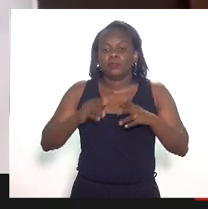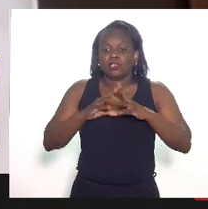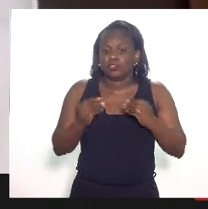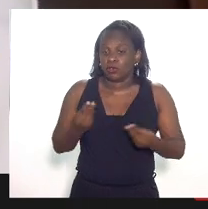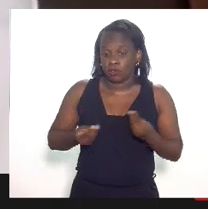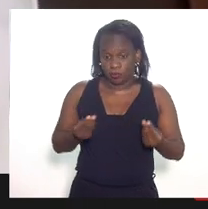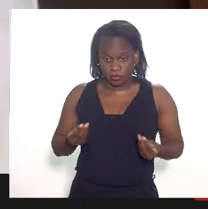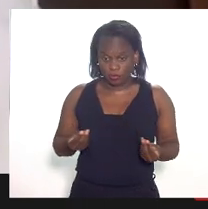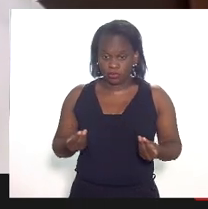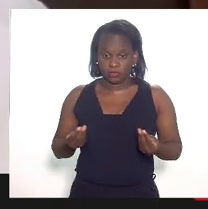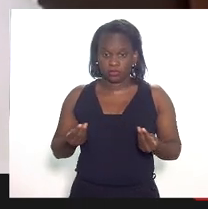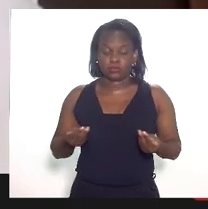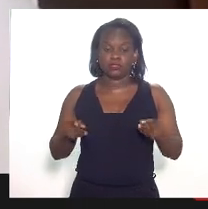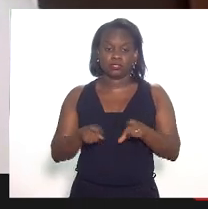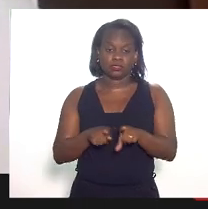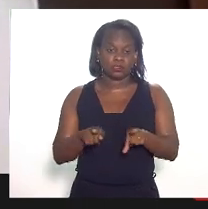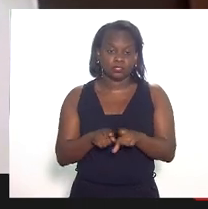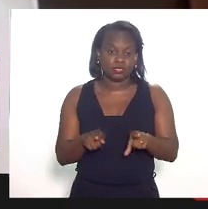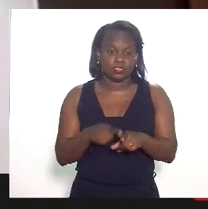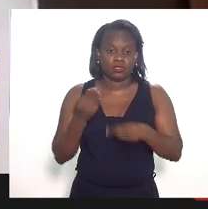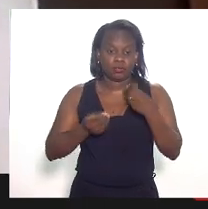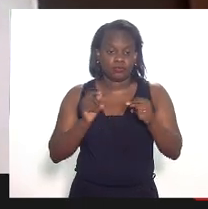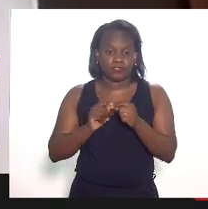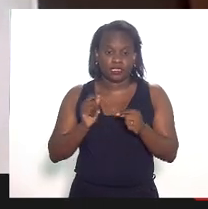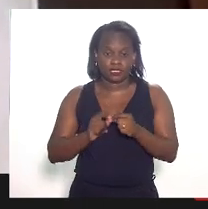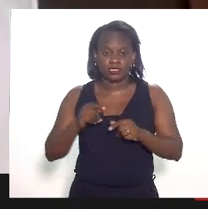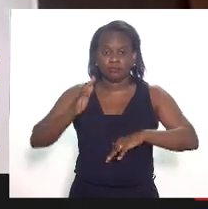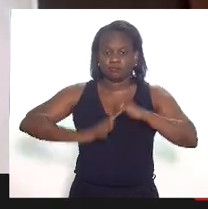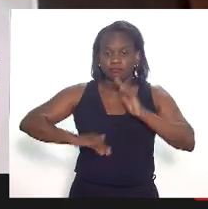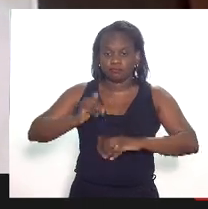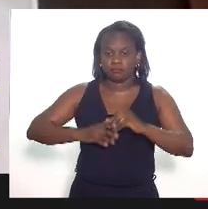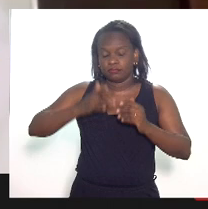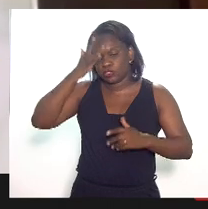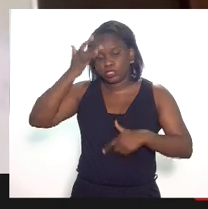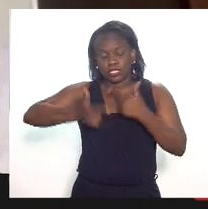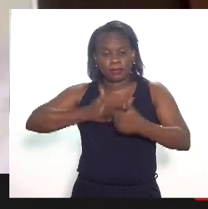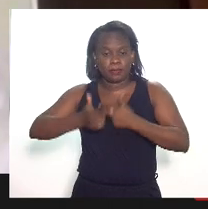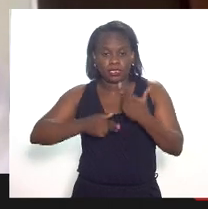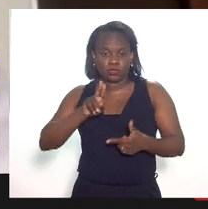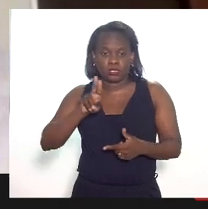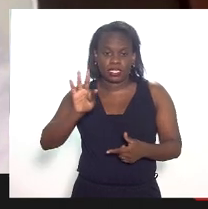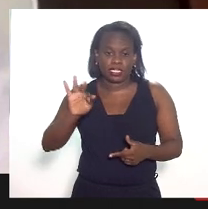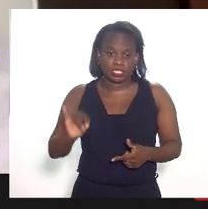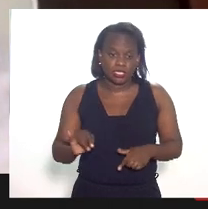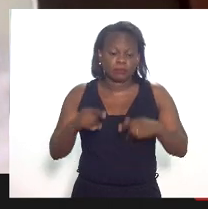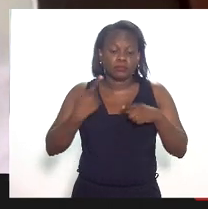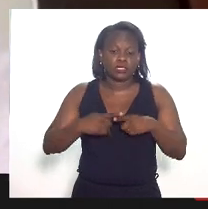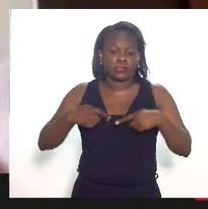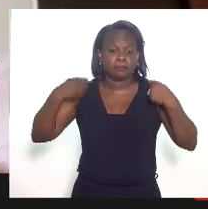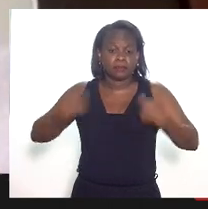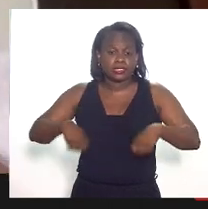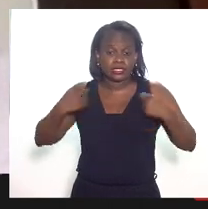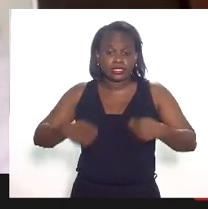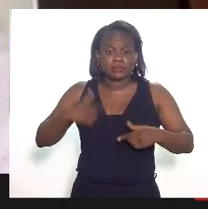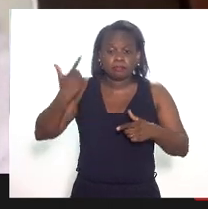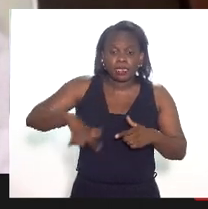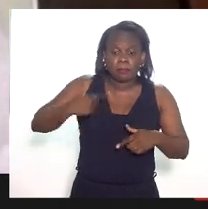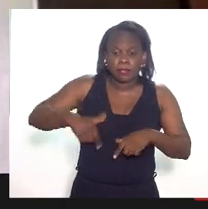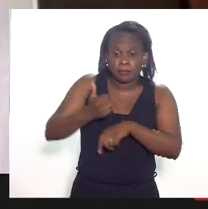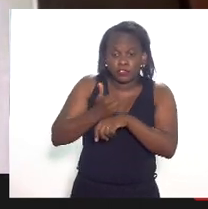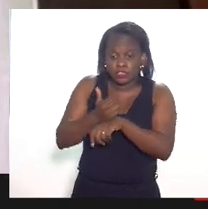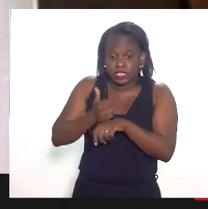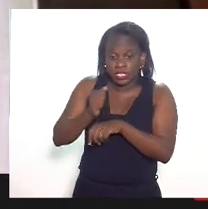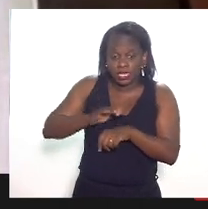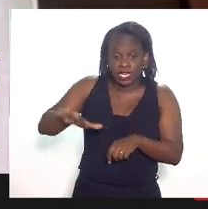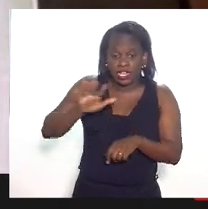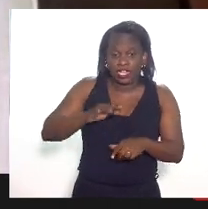isso? É, como é que tem sido feita a capacitação do pessoal para atuar em UTI, já que a demanda de mais profissionais para essa